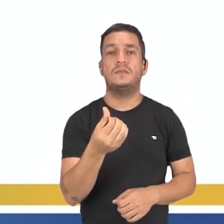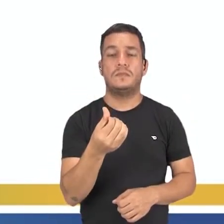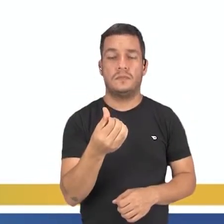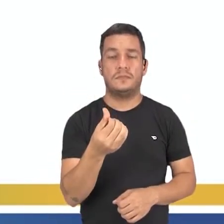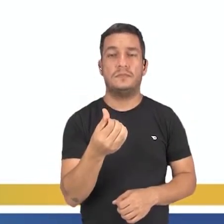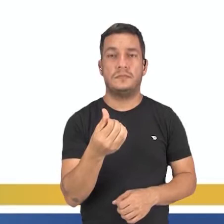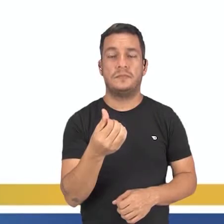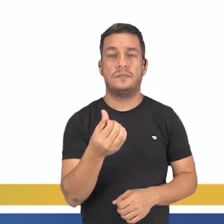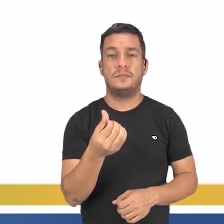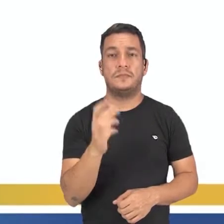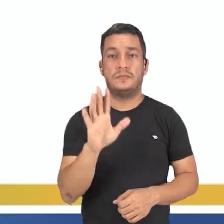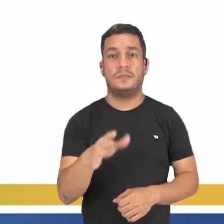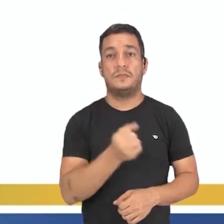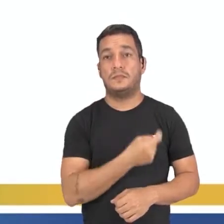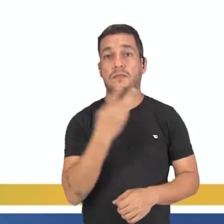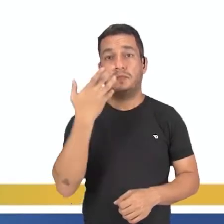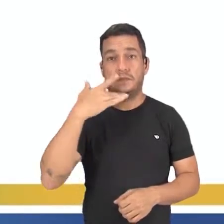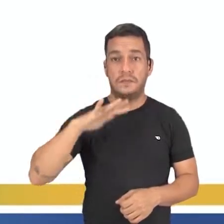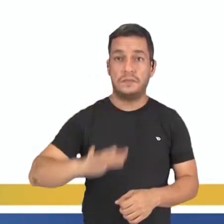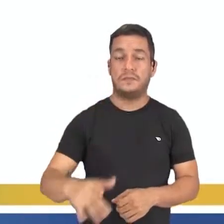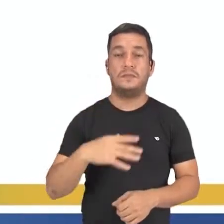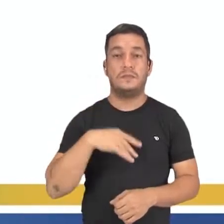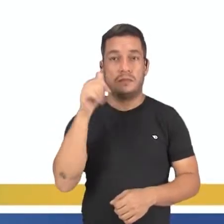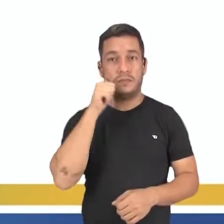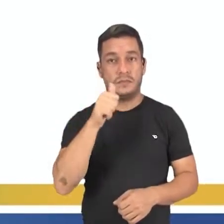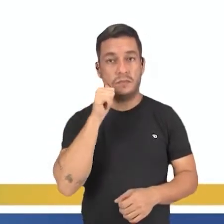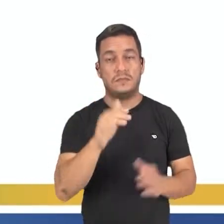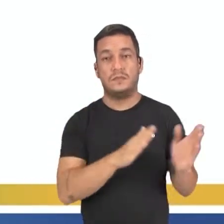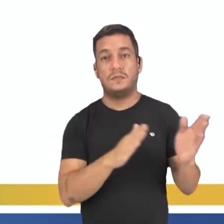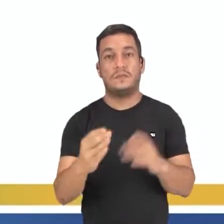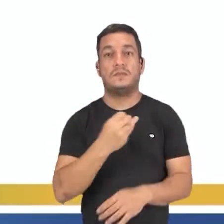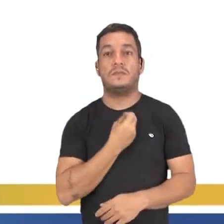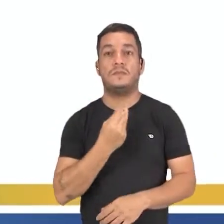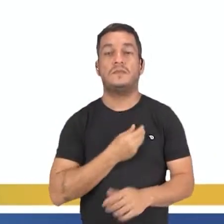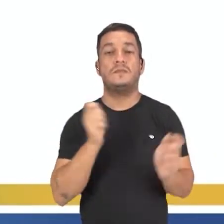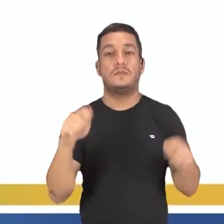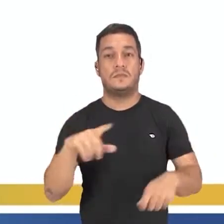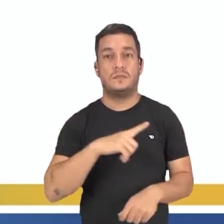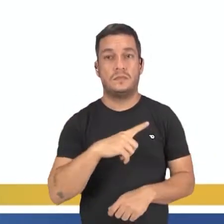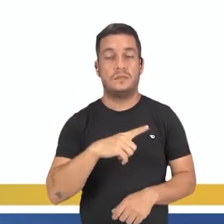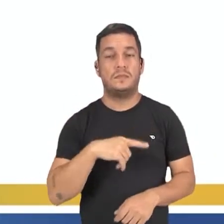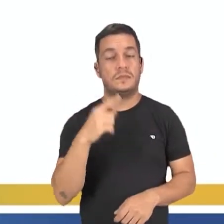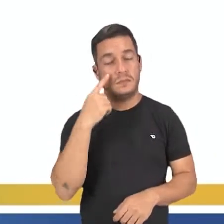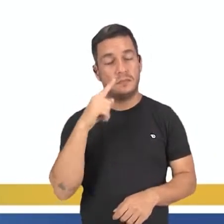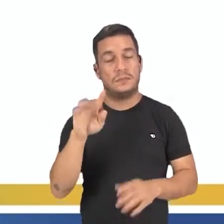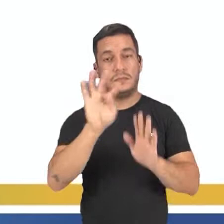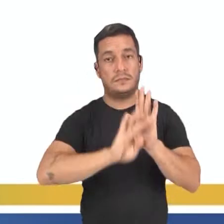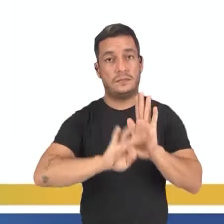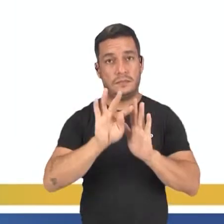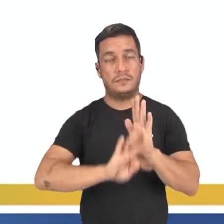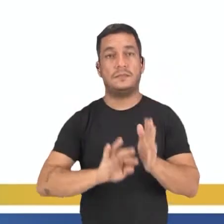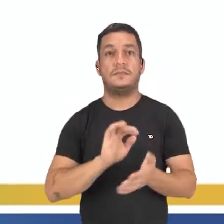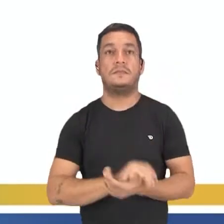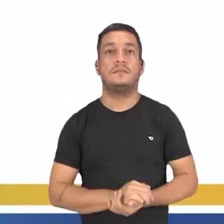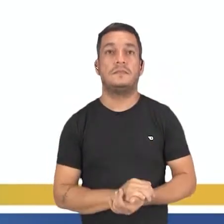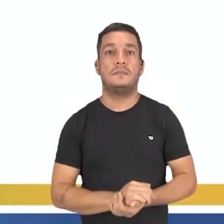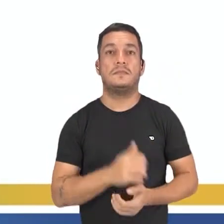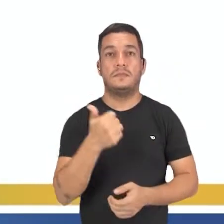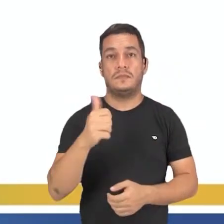6,16. Era o número de crianças que uma mulher ao longo da vida poderiam ter, conforme a gente viu no nosso texto aí.